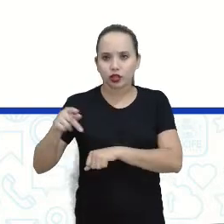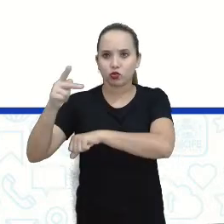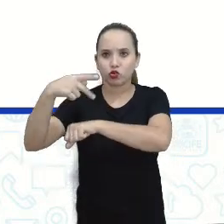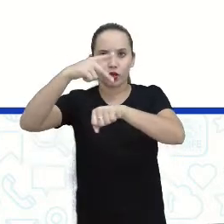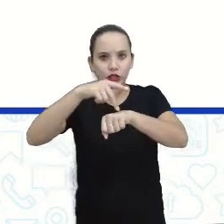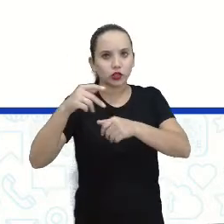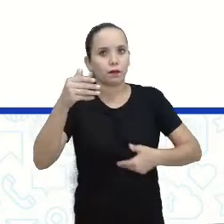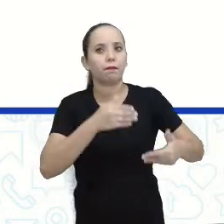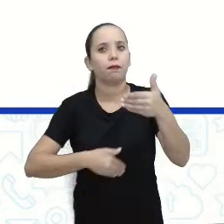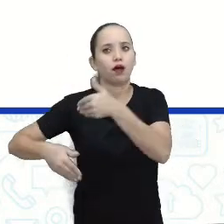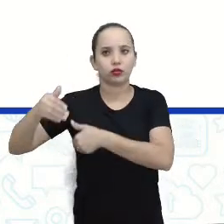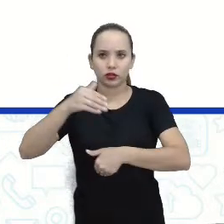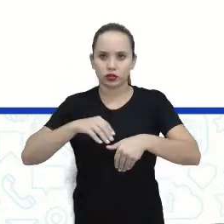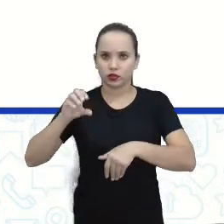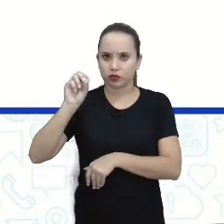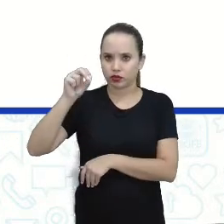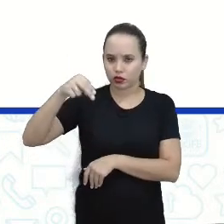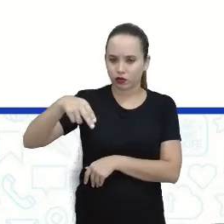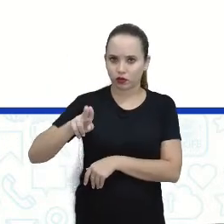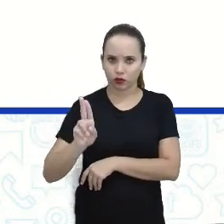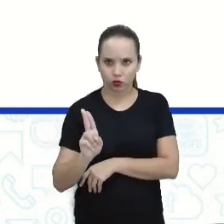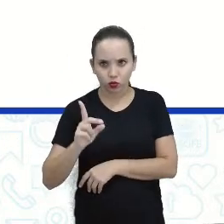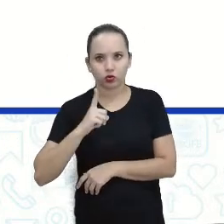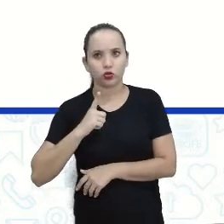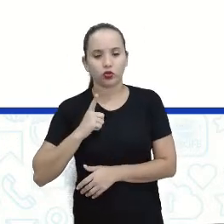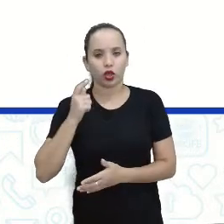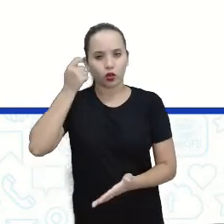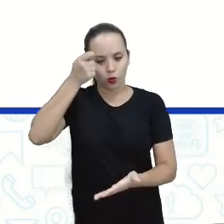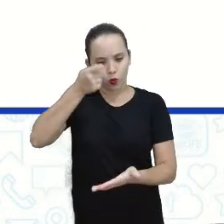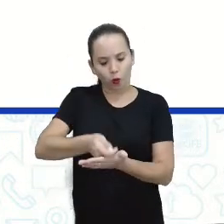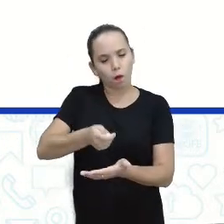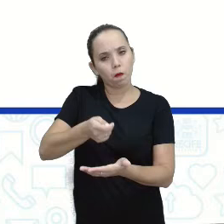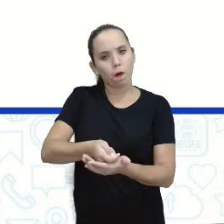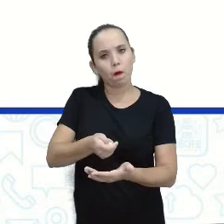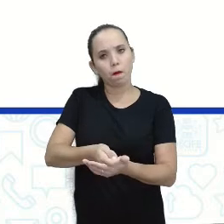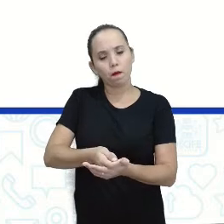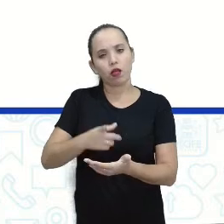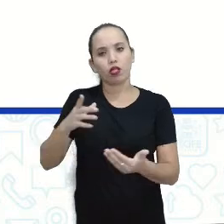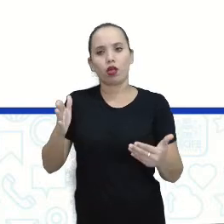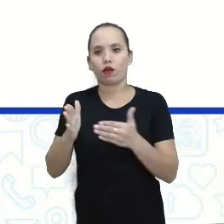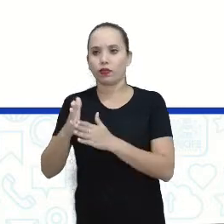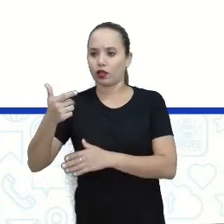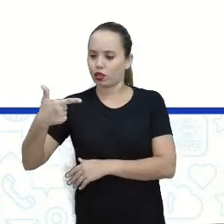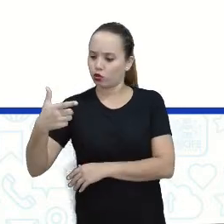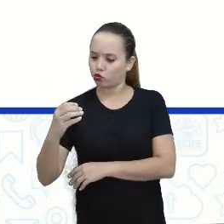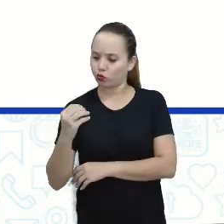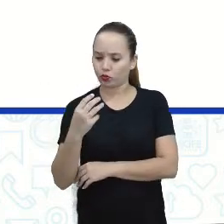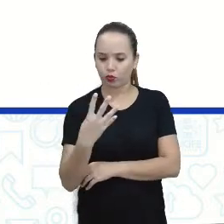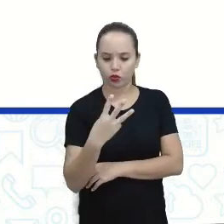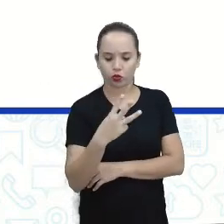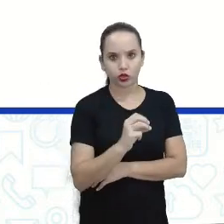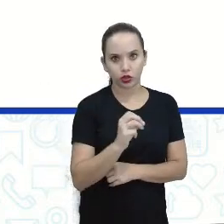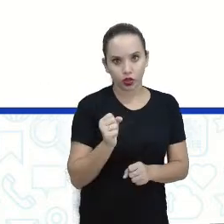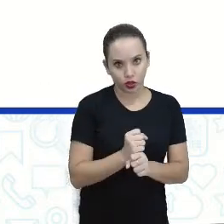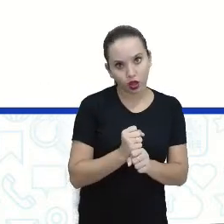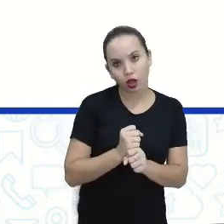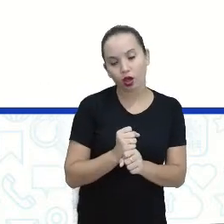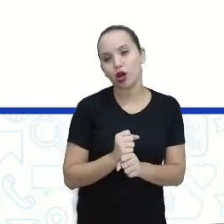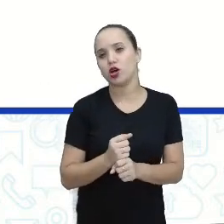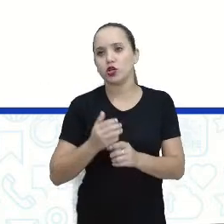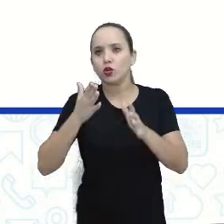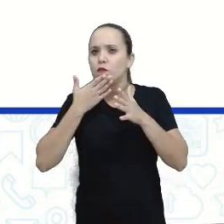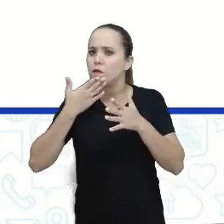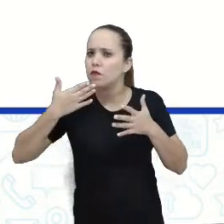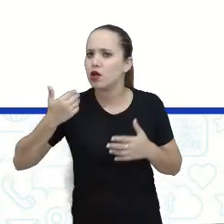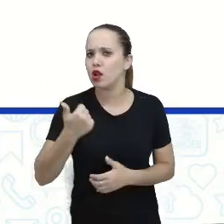têm esse compromisso aí, né, de até 2030 tentar melhorar essa questão do fornecimento